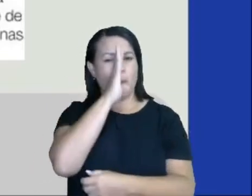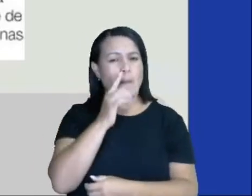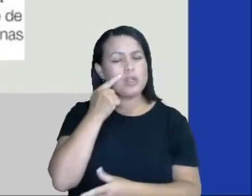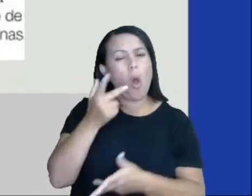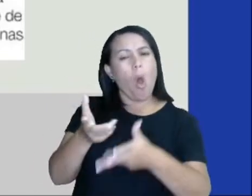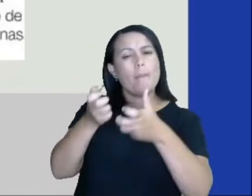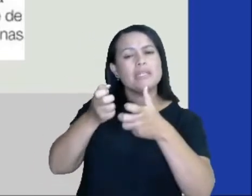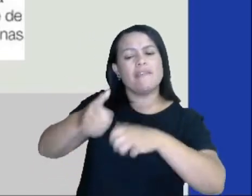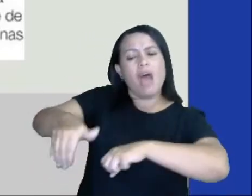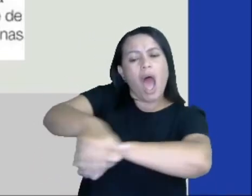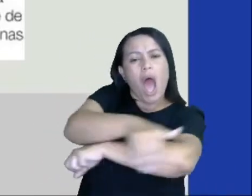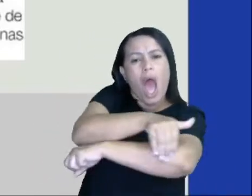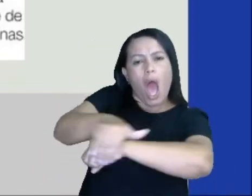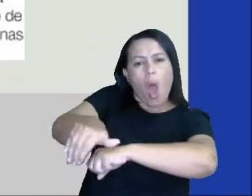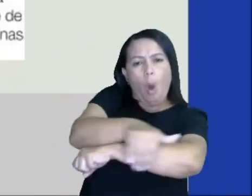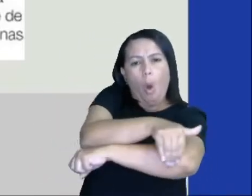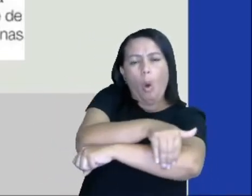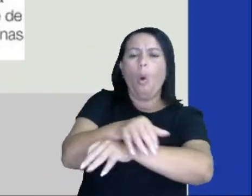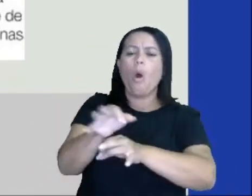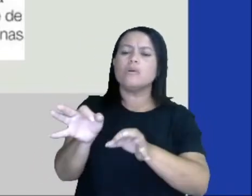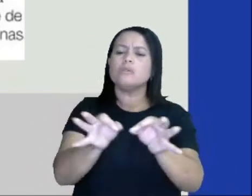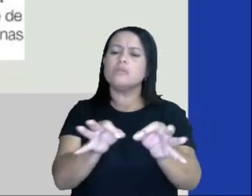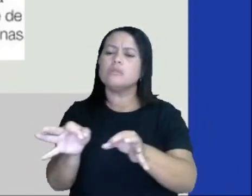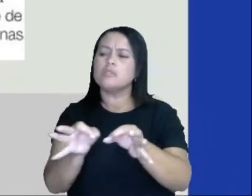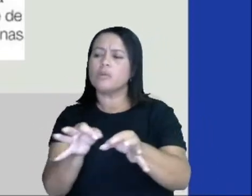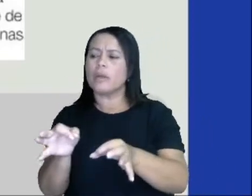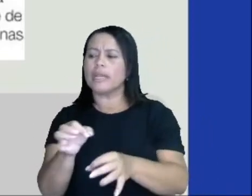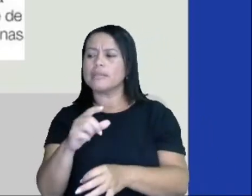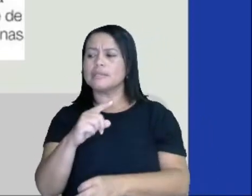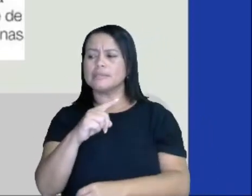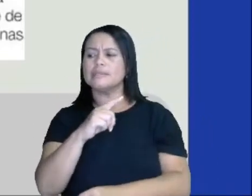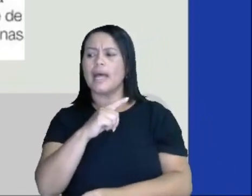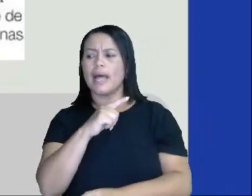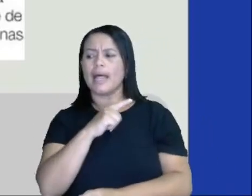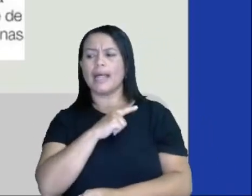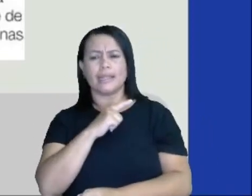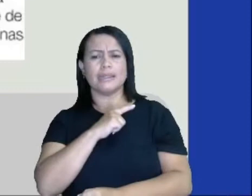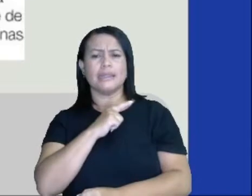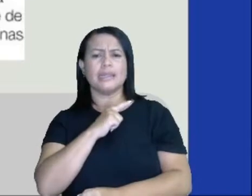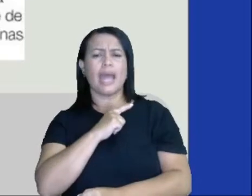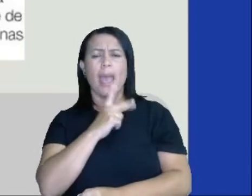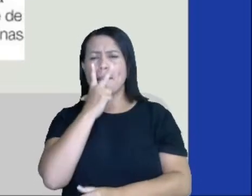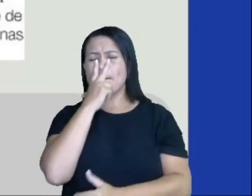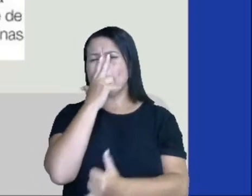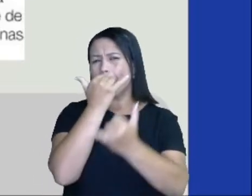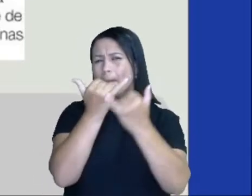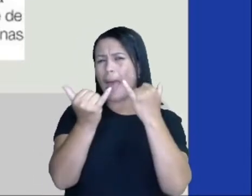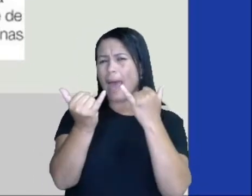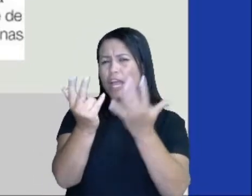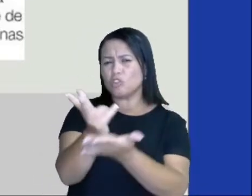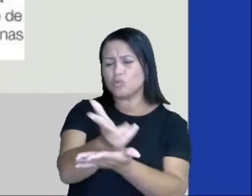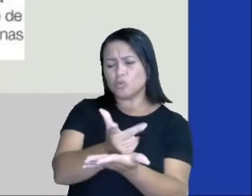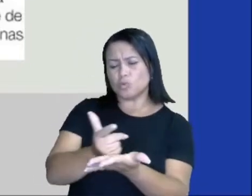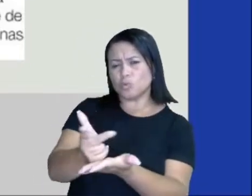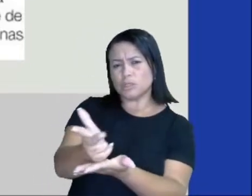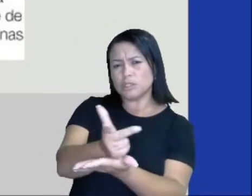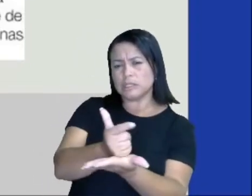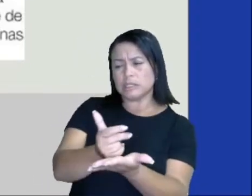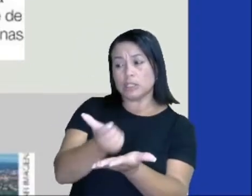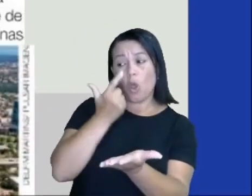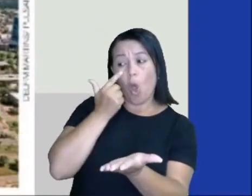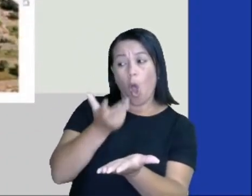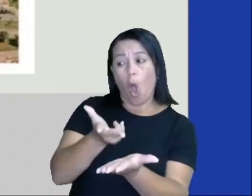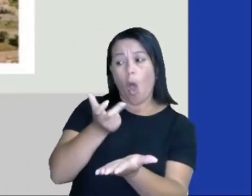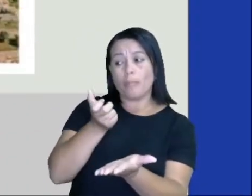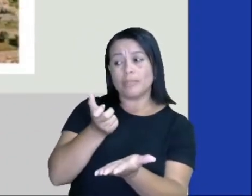com que as ruas se organizam tem uma lógica, tem quase que um desenho, tá vendo?